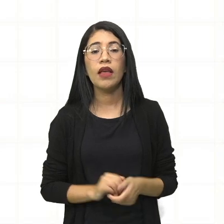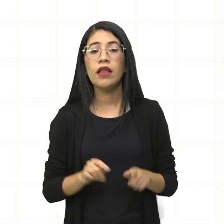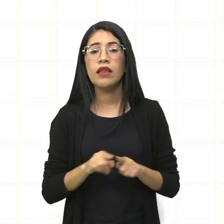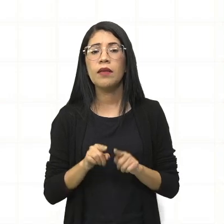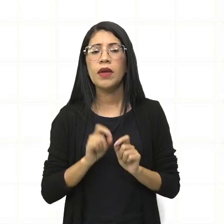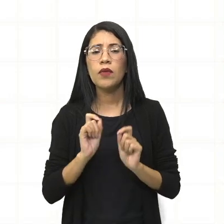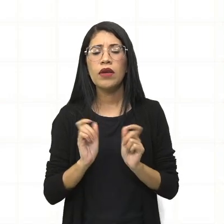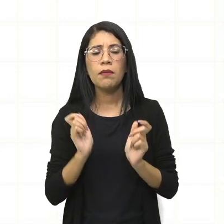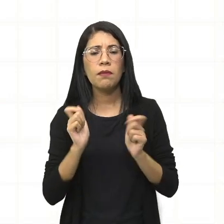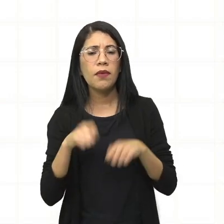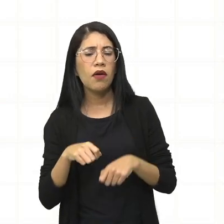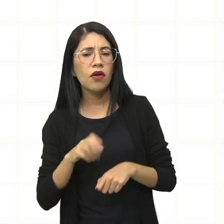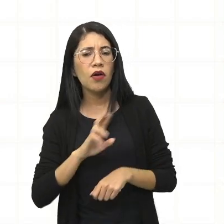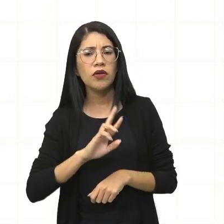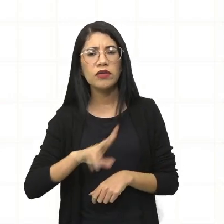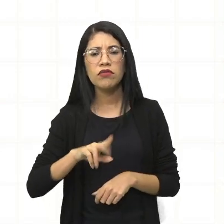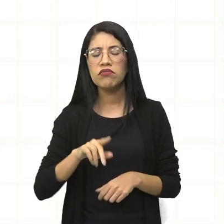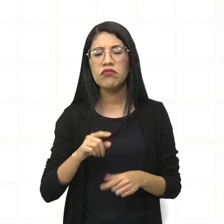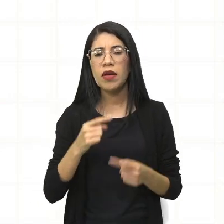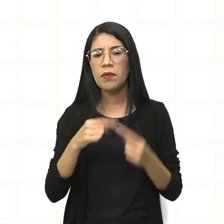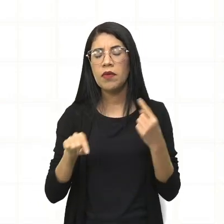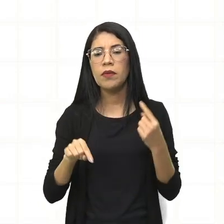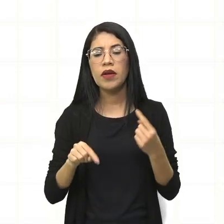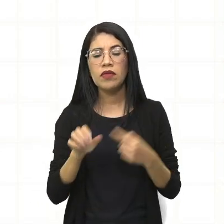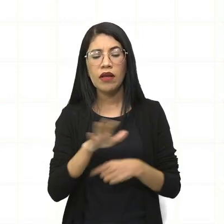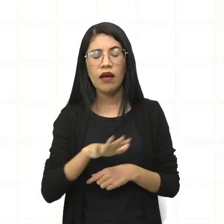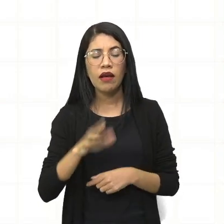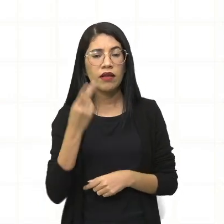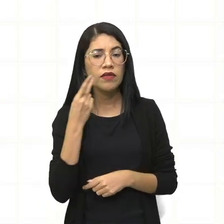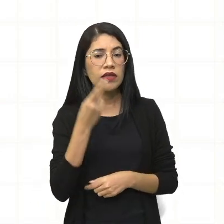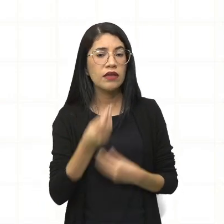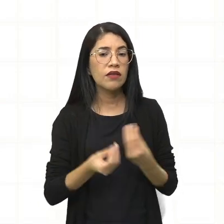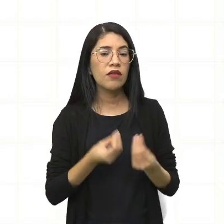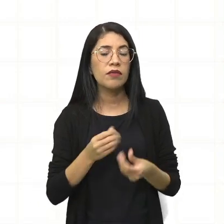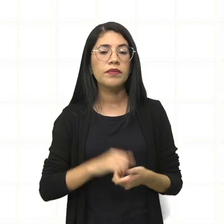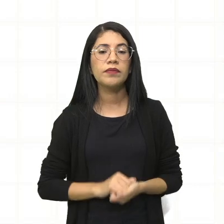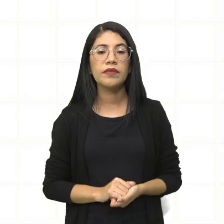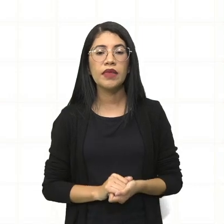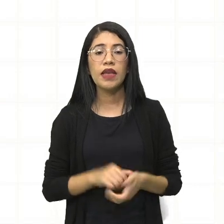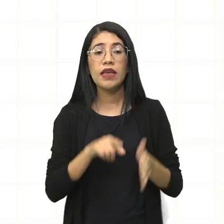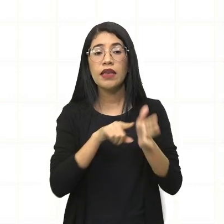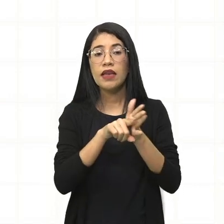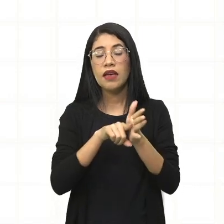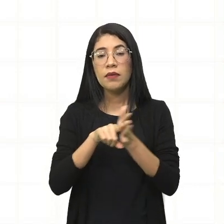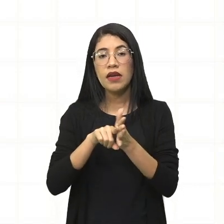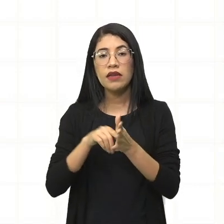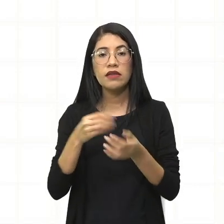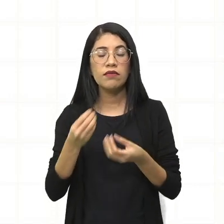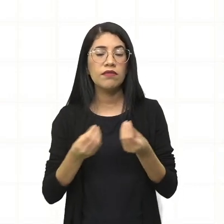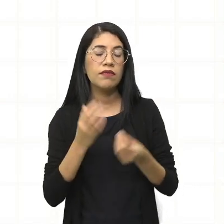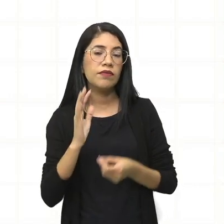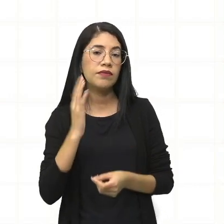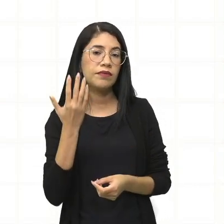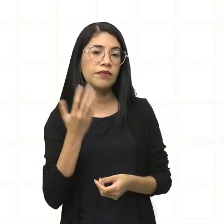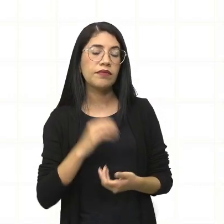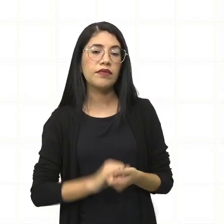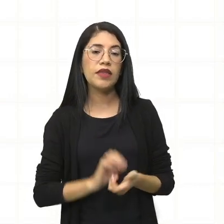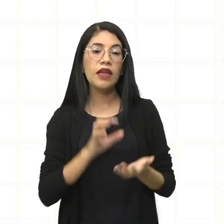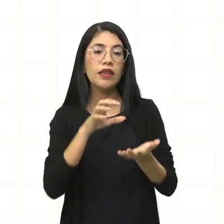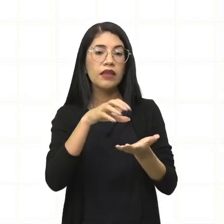dentro dessa visitação pública. E também quanto à pesquisa, nessas unidades de